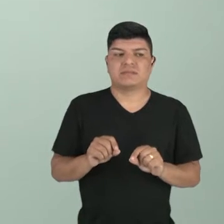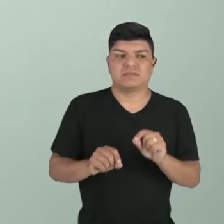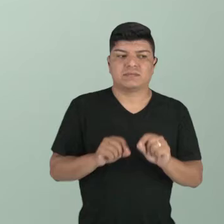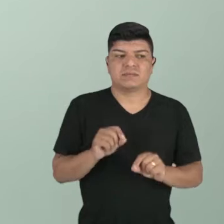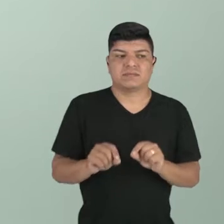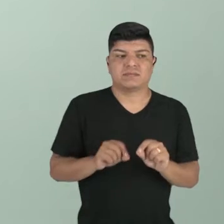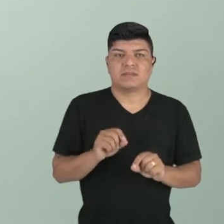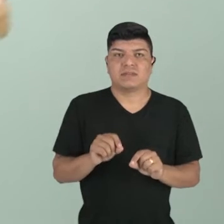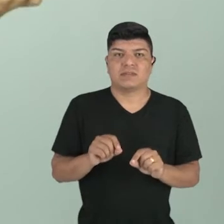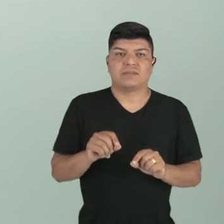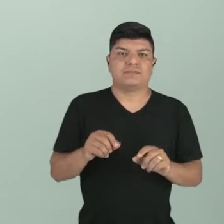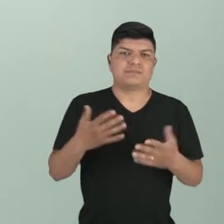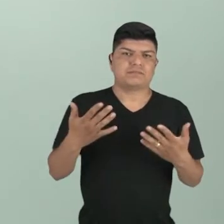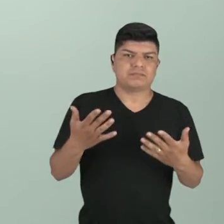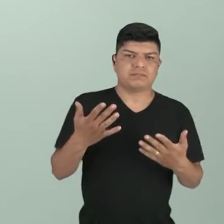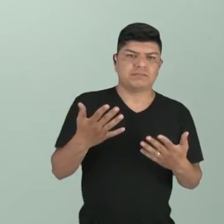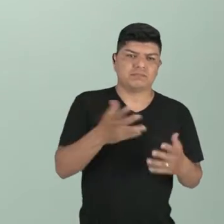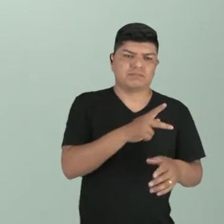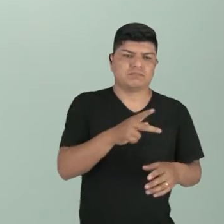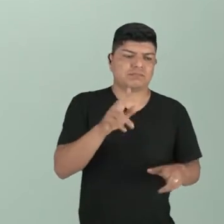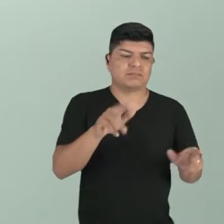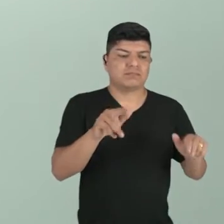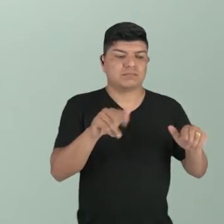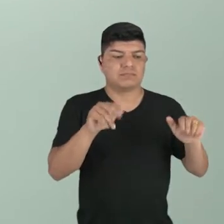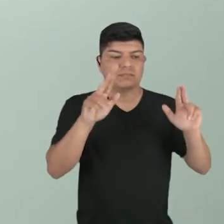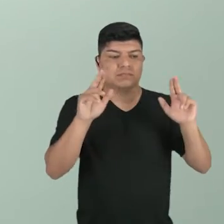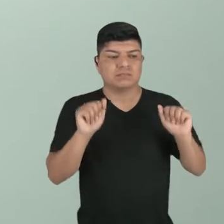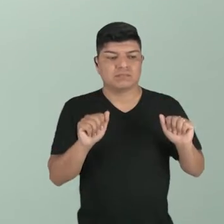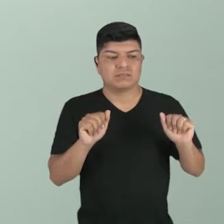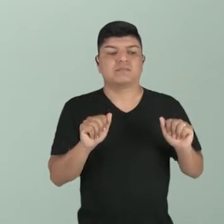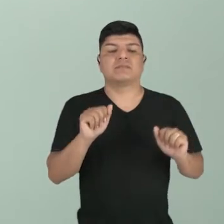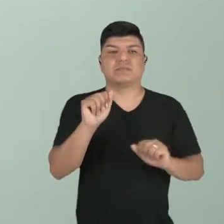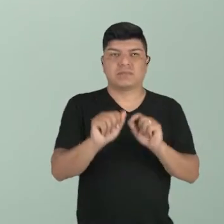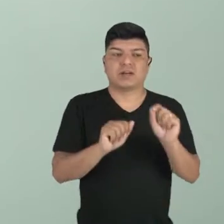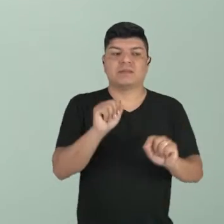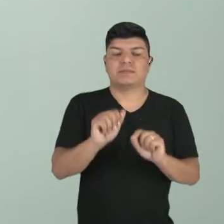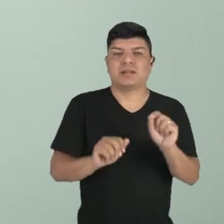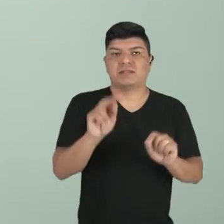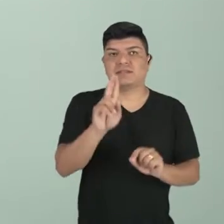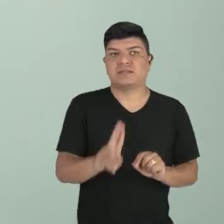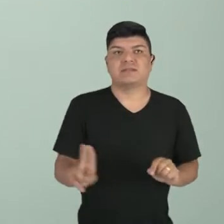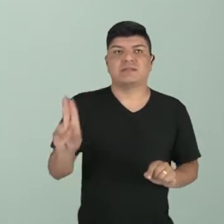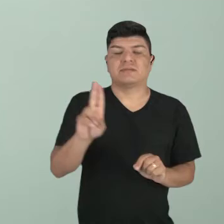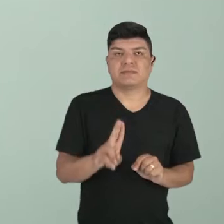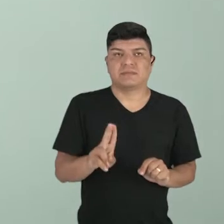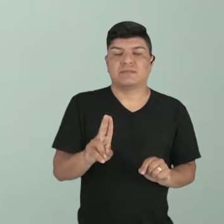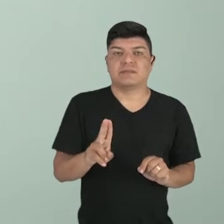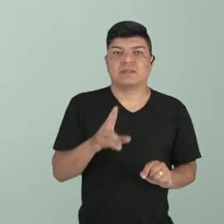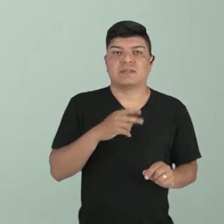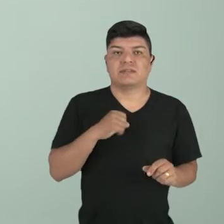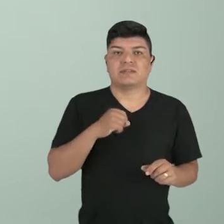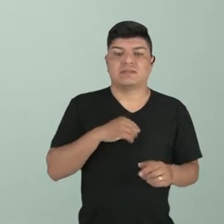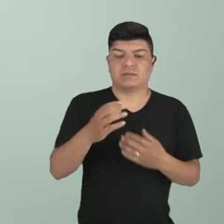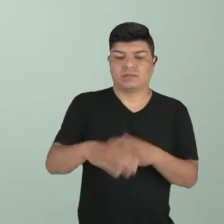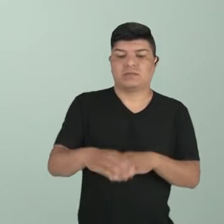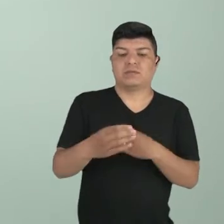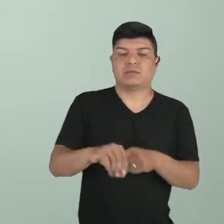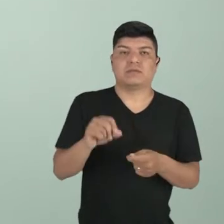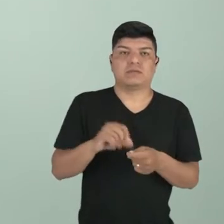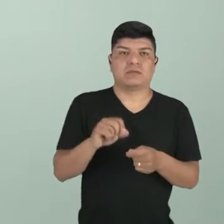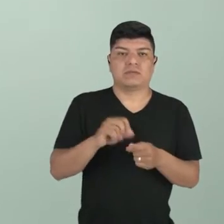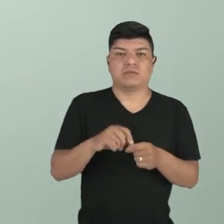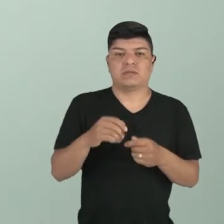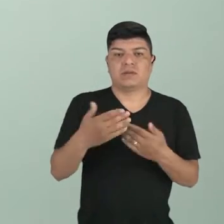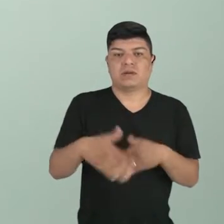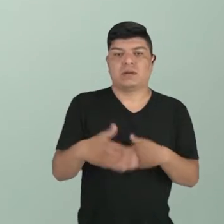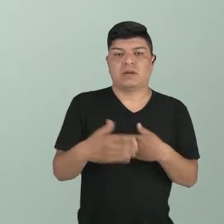aula de gramática e diz, mas professora, eu nunca vou usar isso aí? Você vai sim. No momento que você vai participar de um concurso, que você vai fazer a